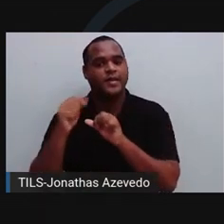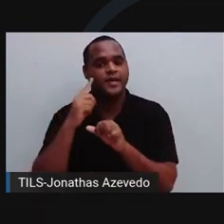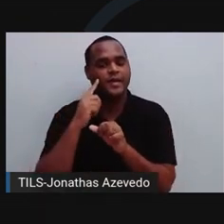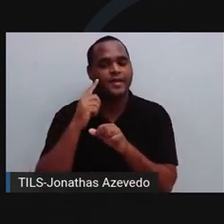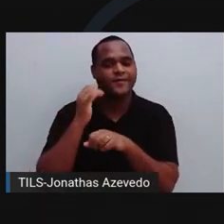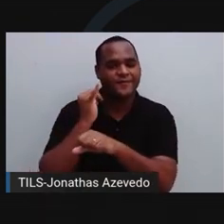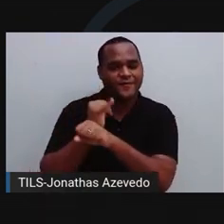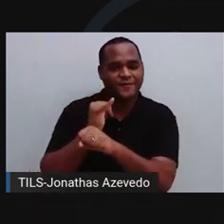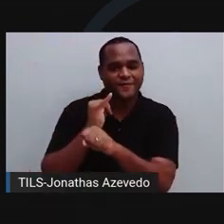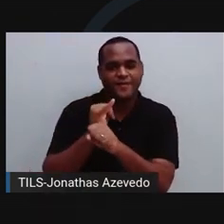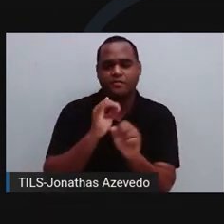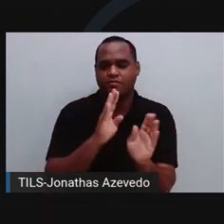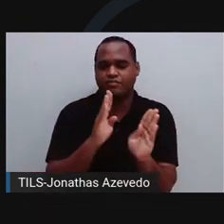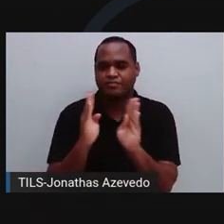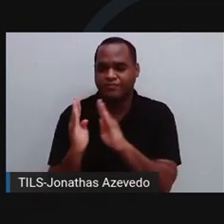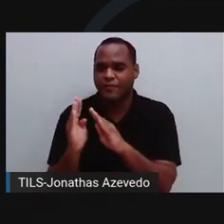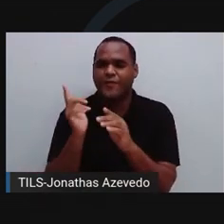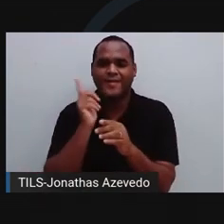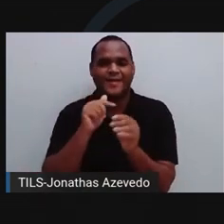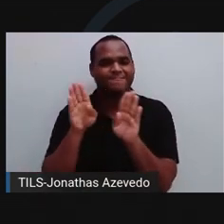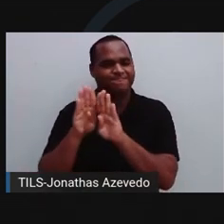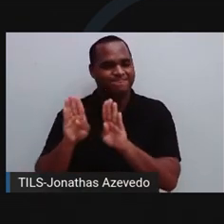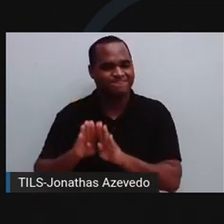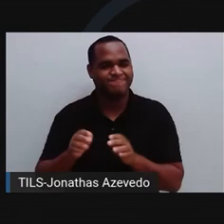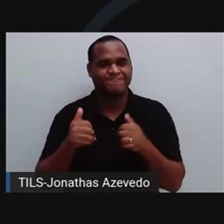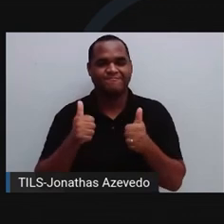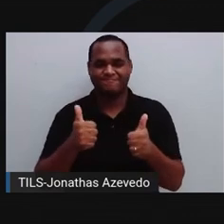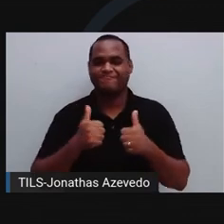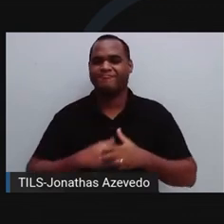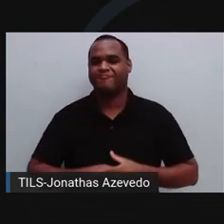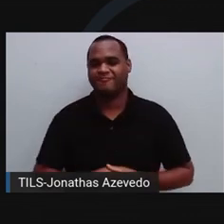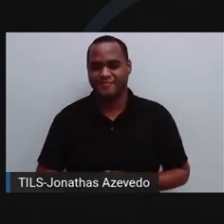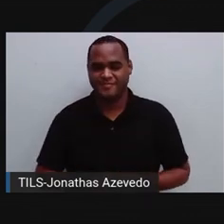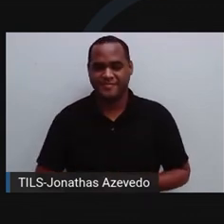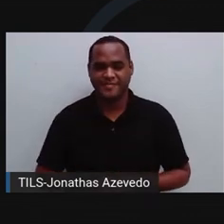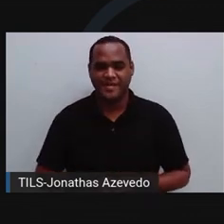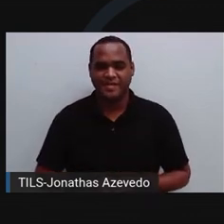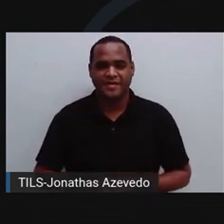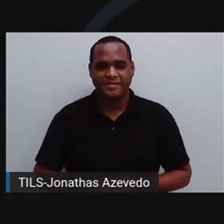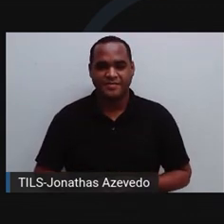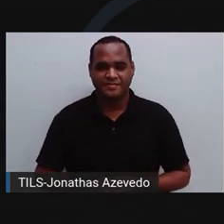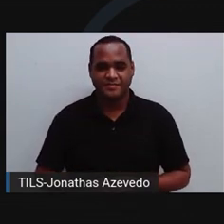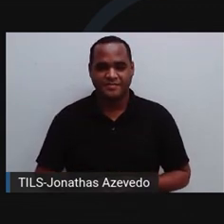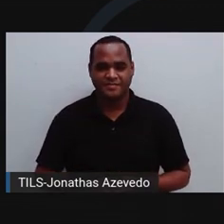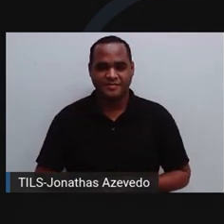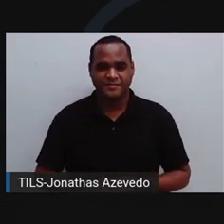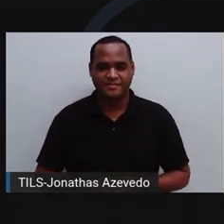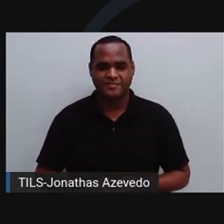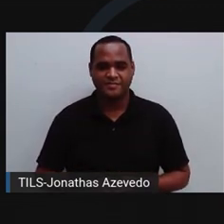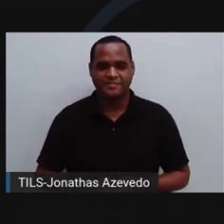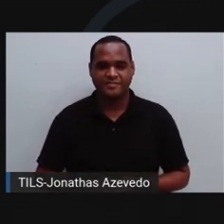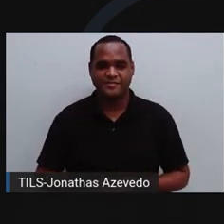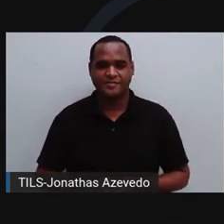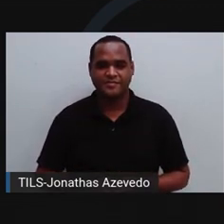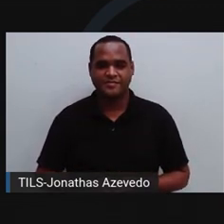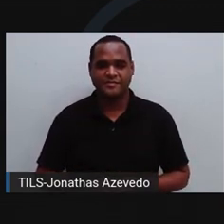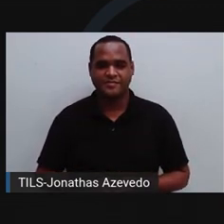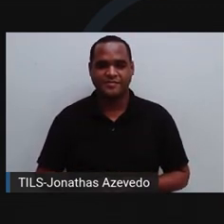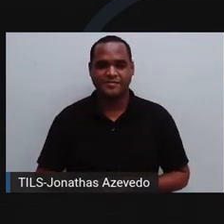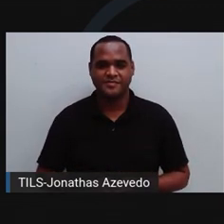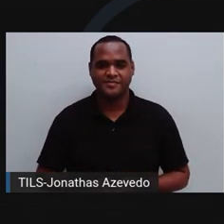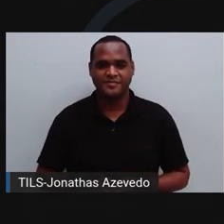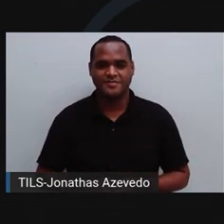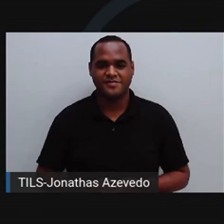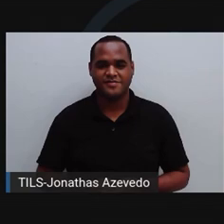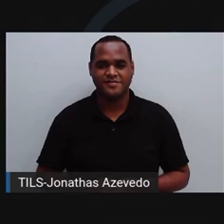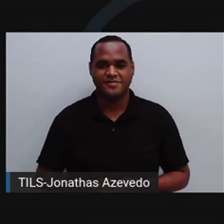não tem problema. Ei, inscreva-se! Não se esqueça de responder a pergunta e continuar aprendendo